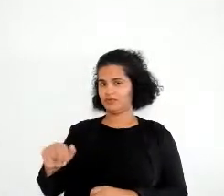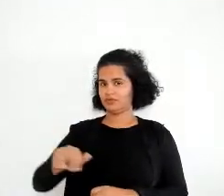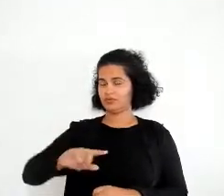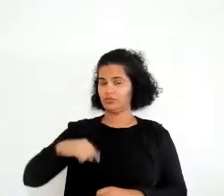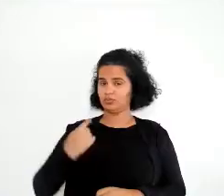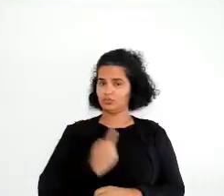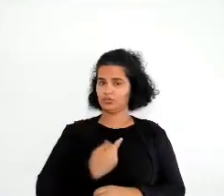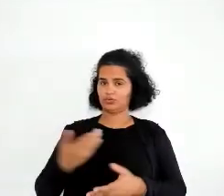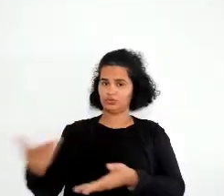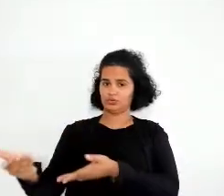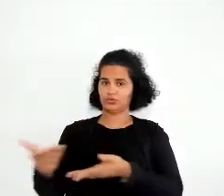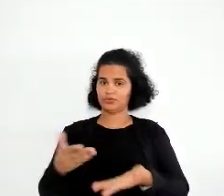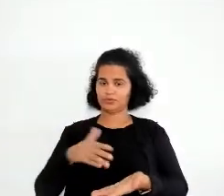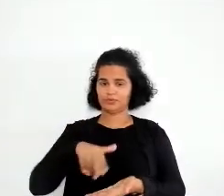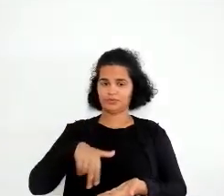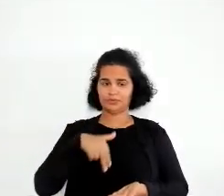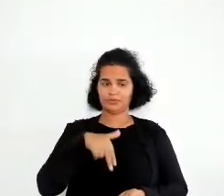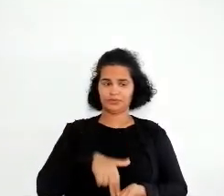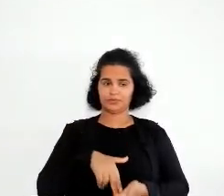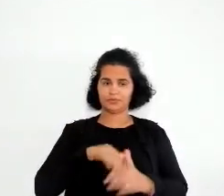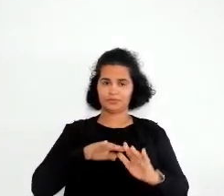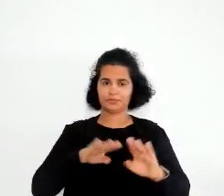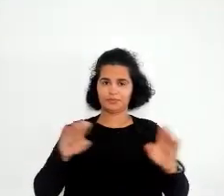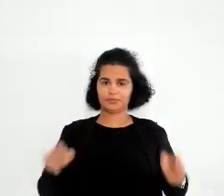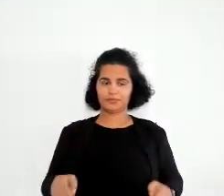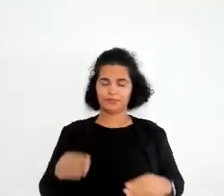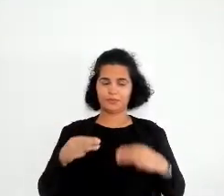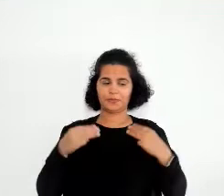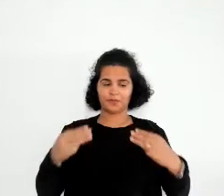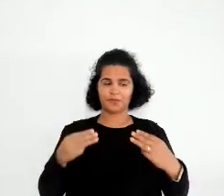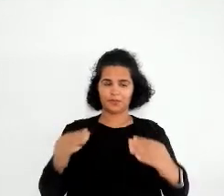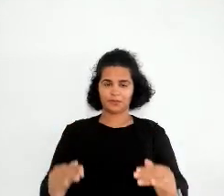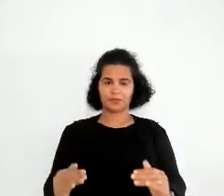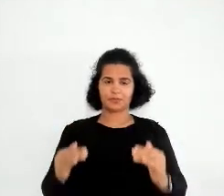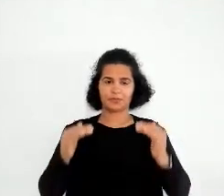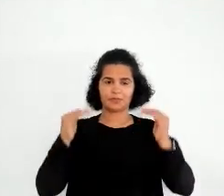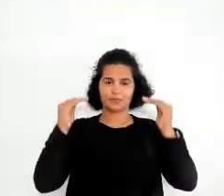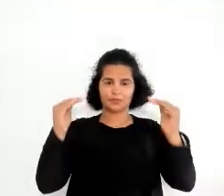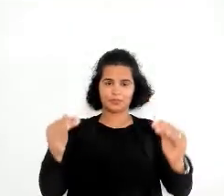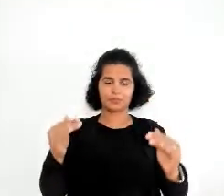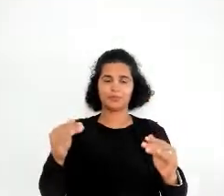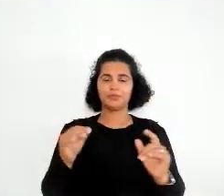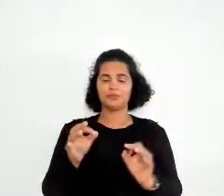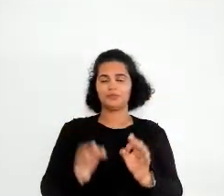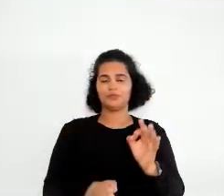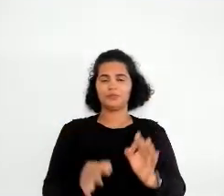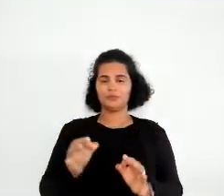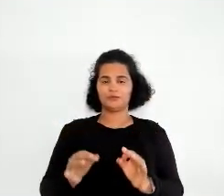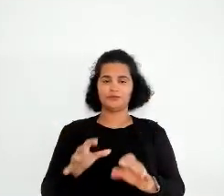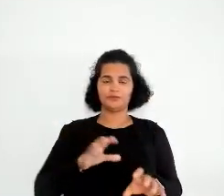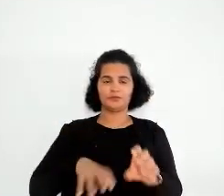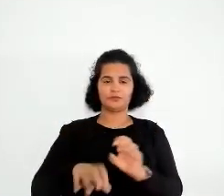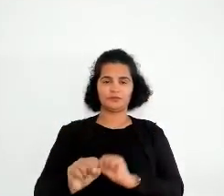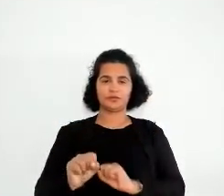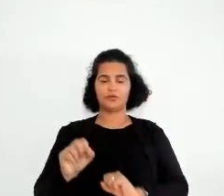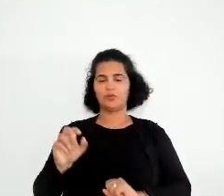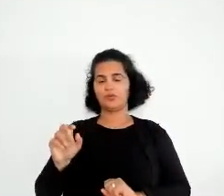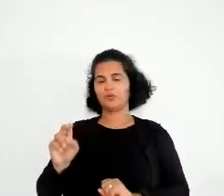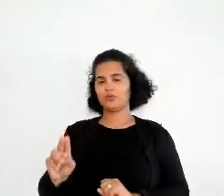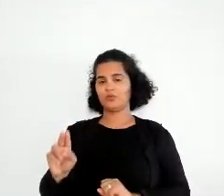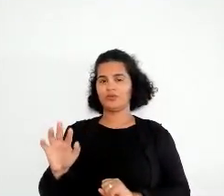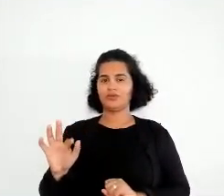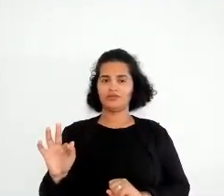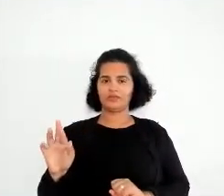Luiz Alberto Gurgel de Faria é ministro do Superior Tribunal de Justiça. Graduado em Direito pela UFRN, ele possui mestrado